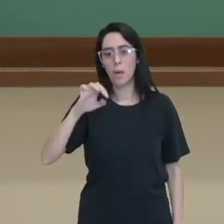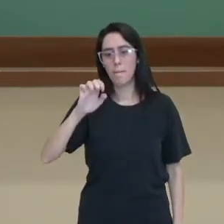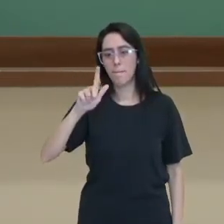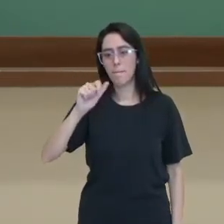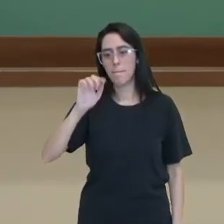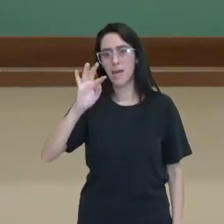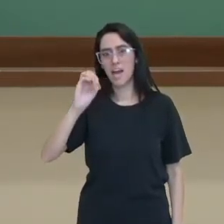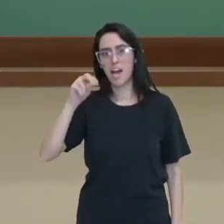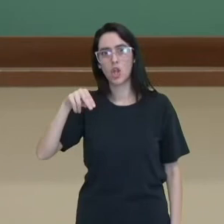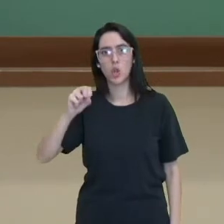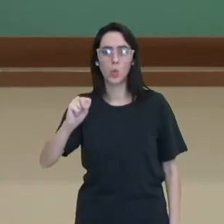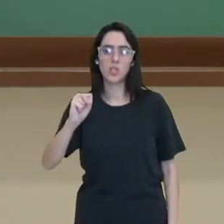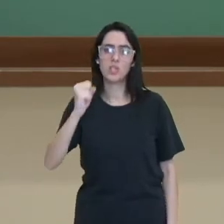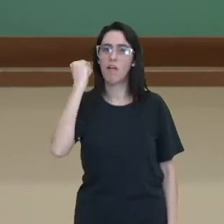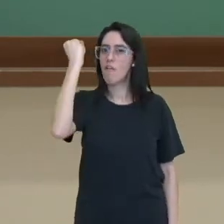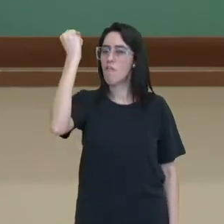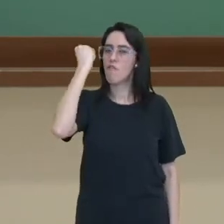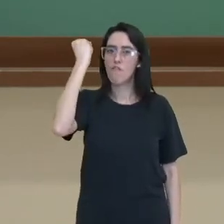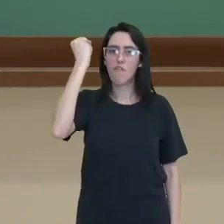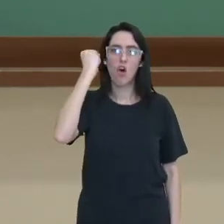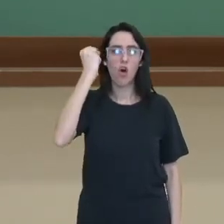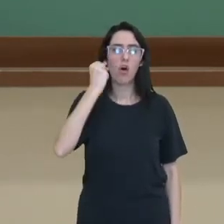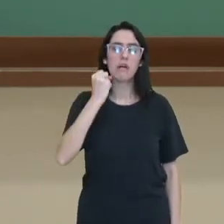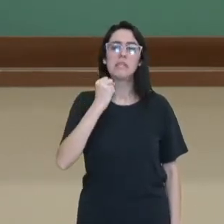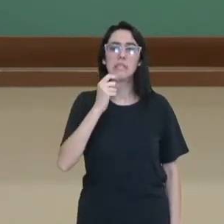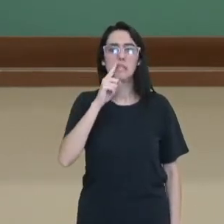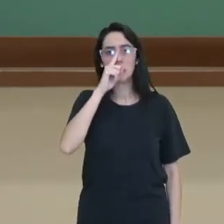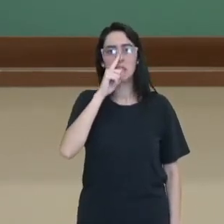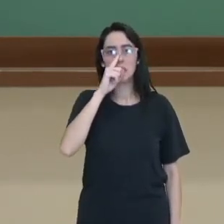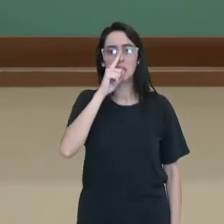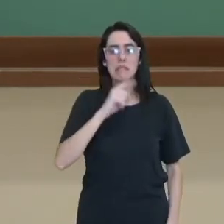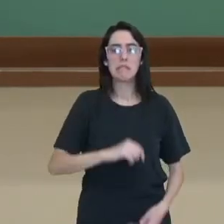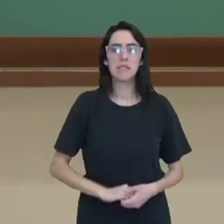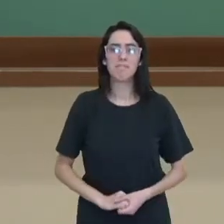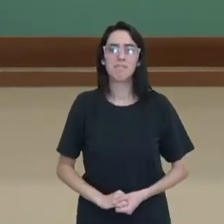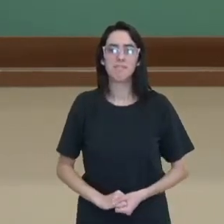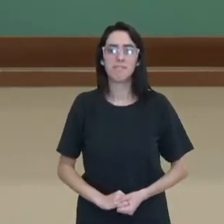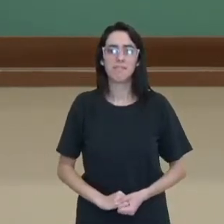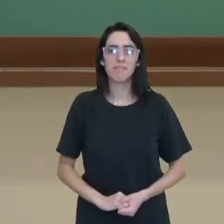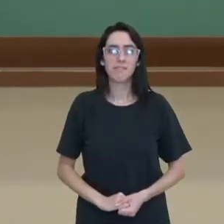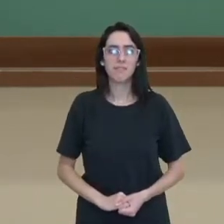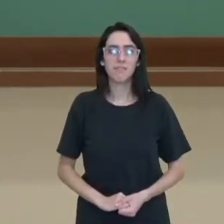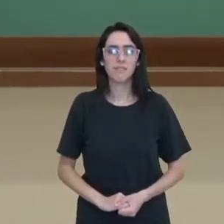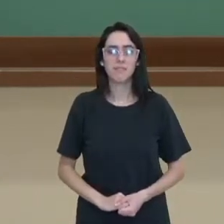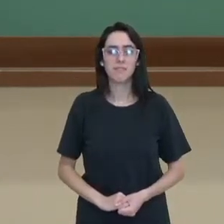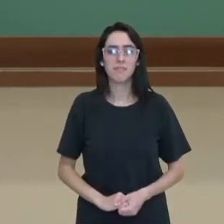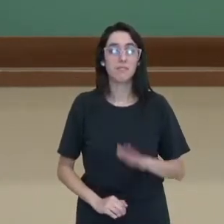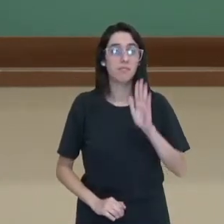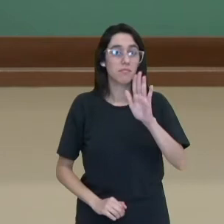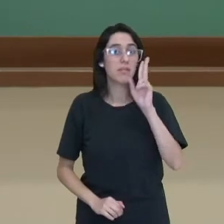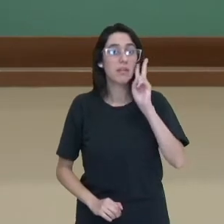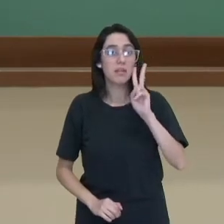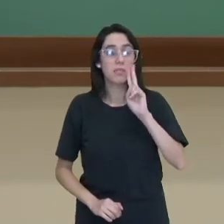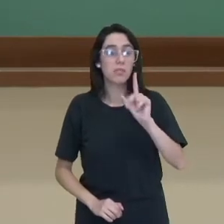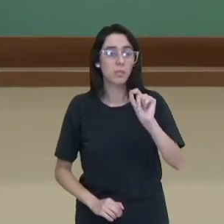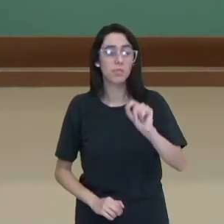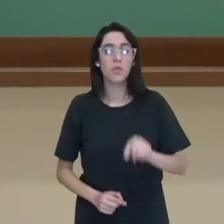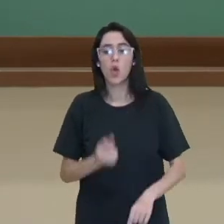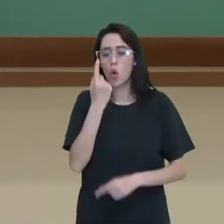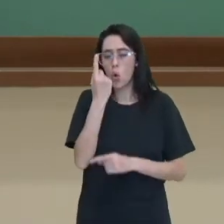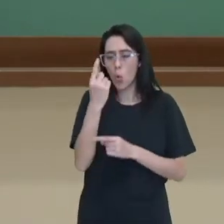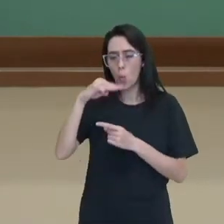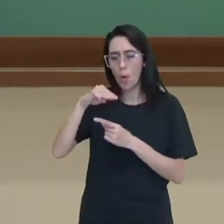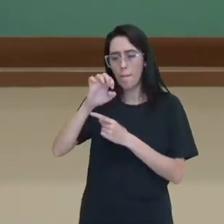contra o restante ali para finalizar ali, para fechar os 196. Só para lembrar, 1